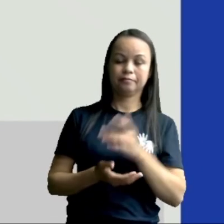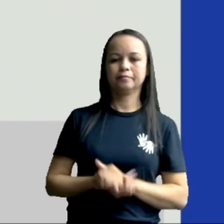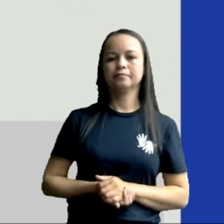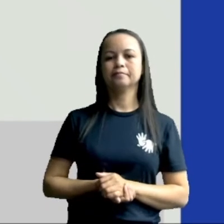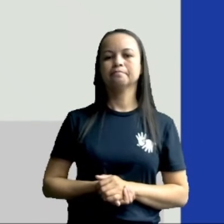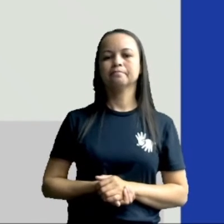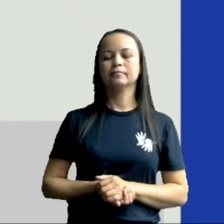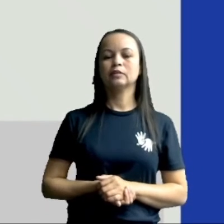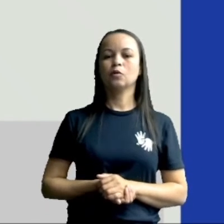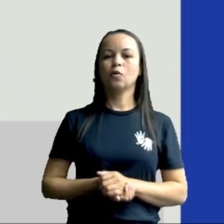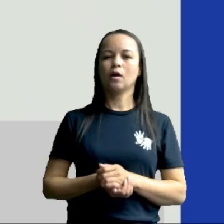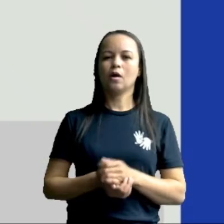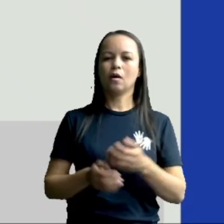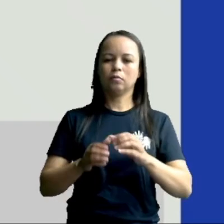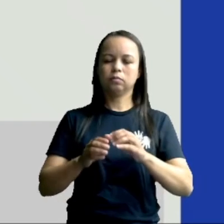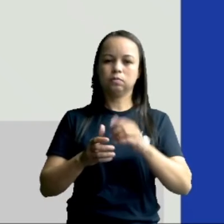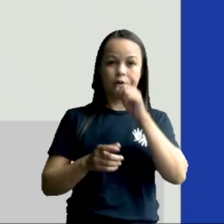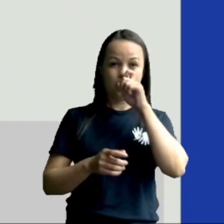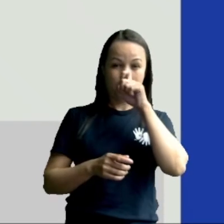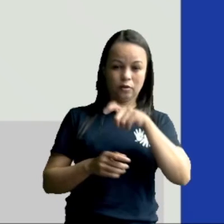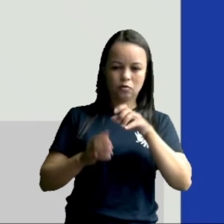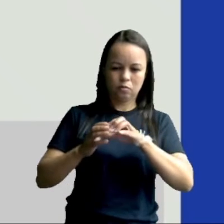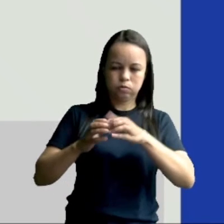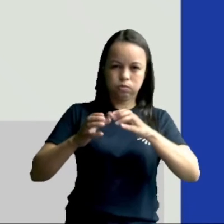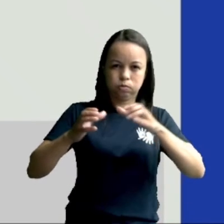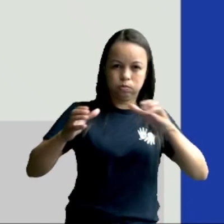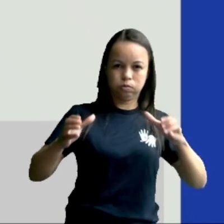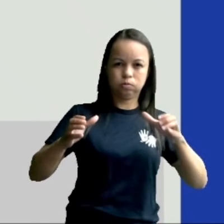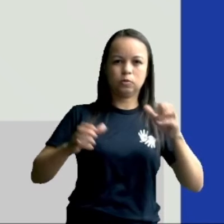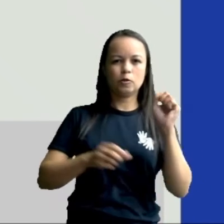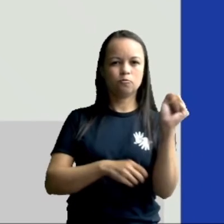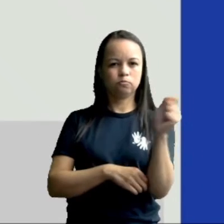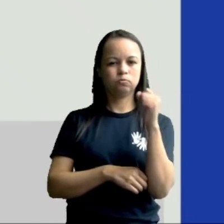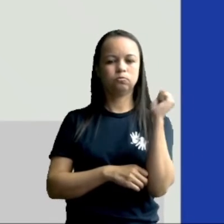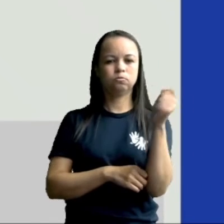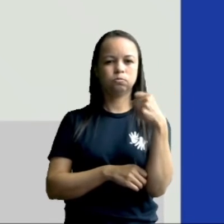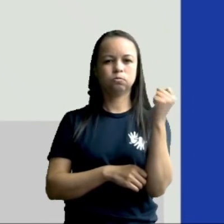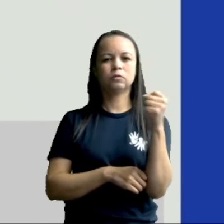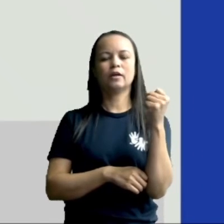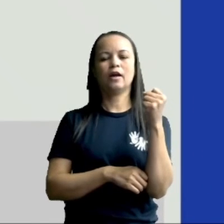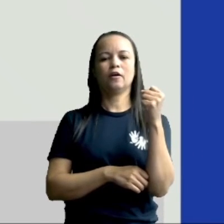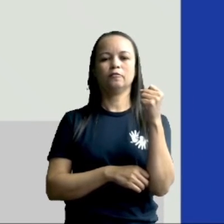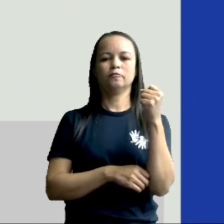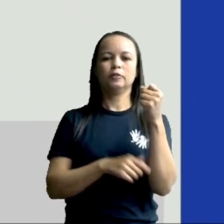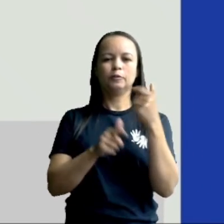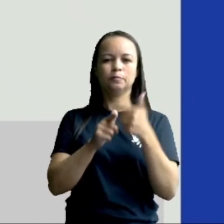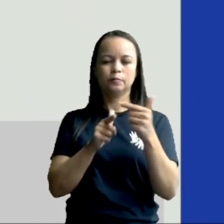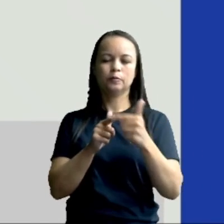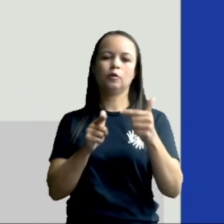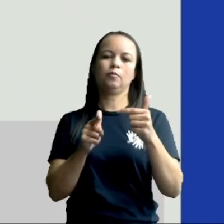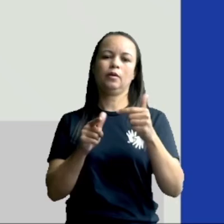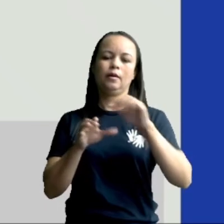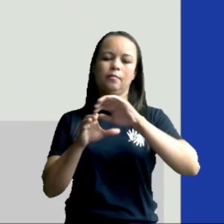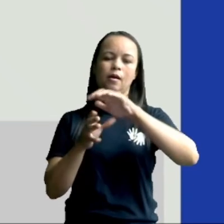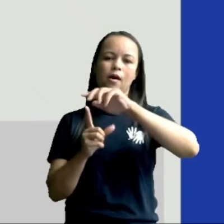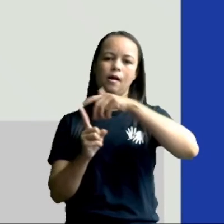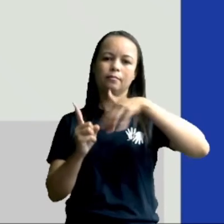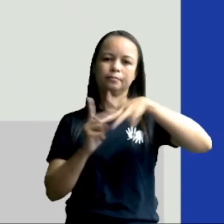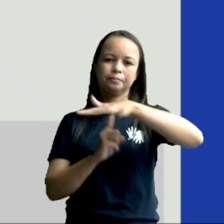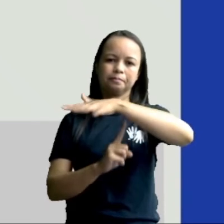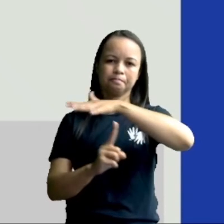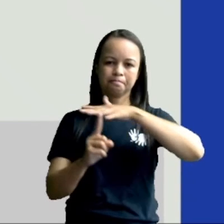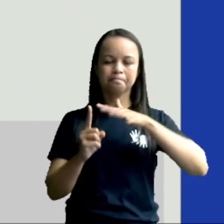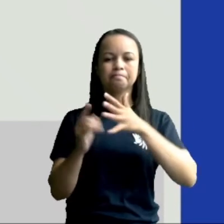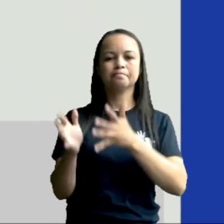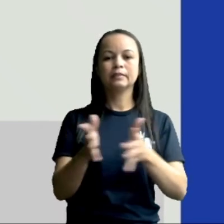O excesso de lixo é um grave problema ambiental. Mas será que em todos os lugares as pessoas utilizam os recursos